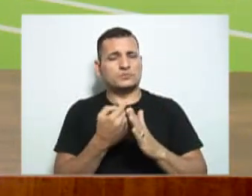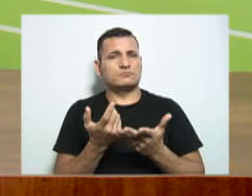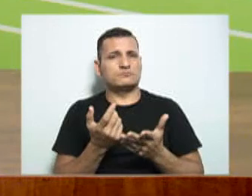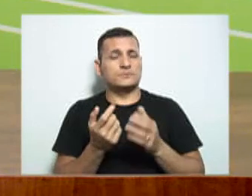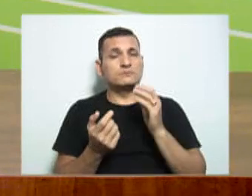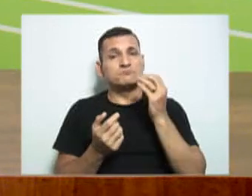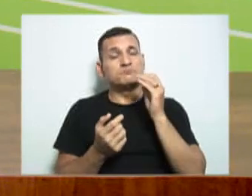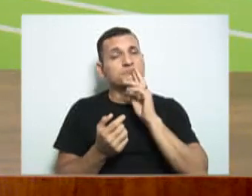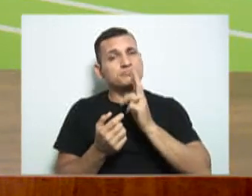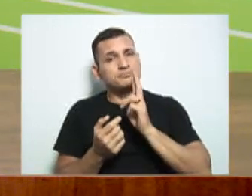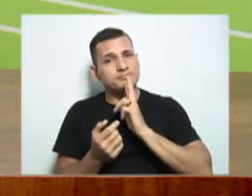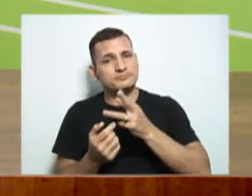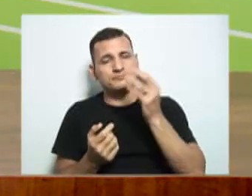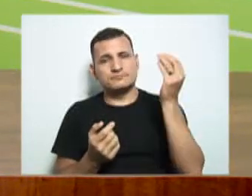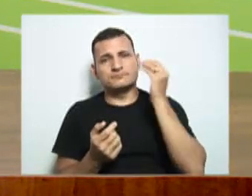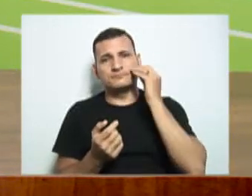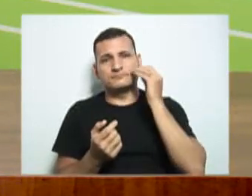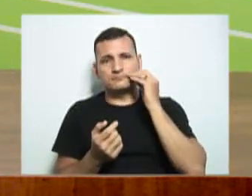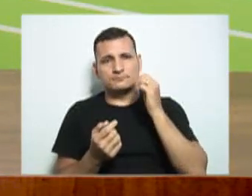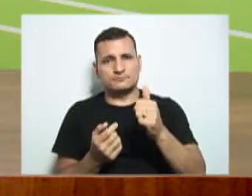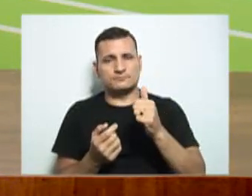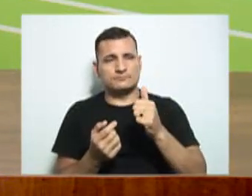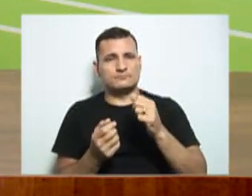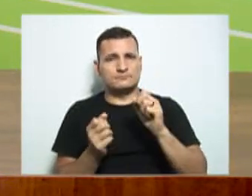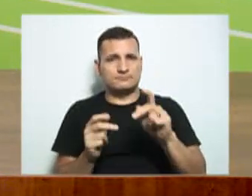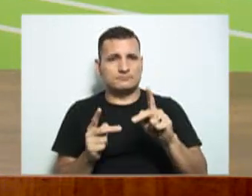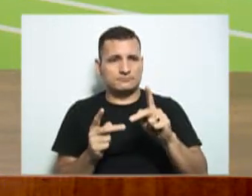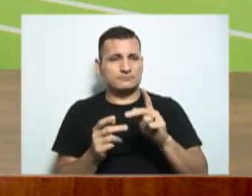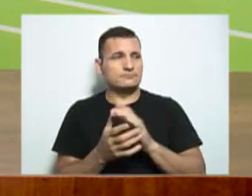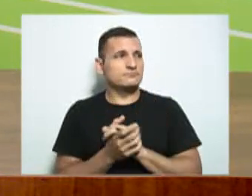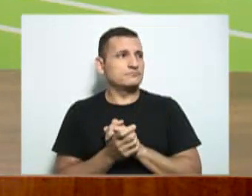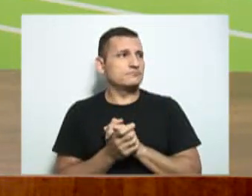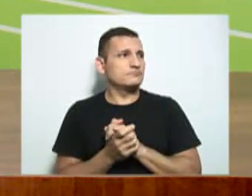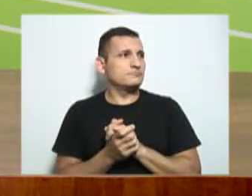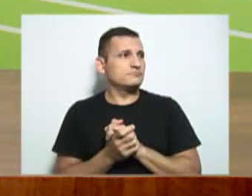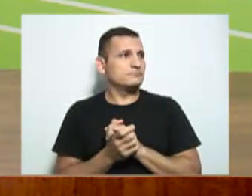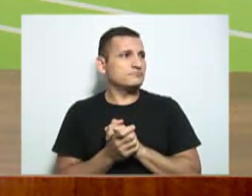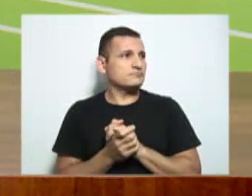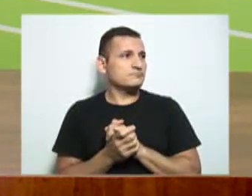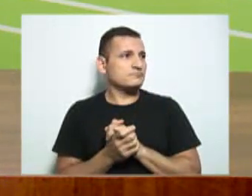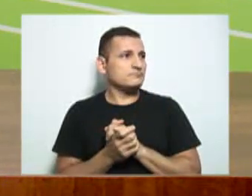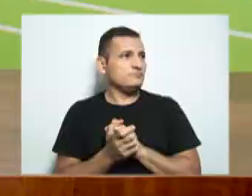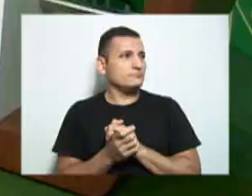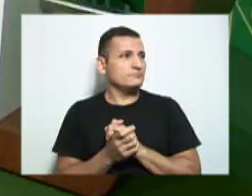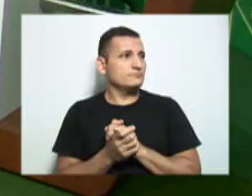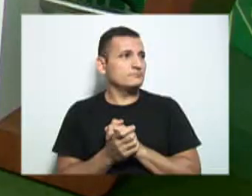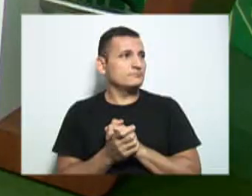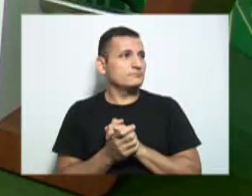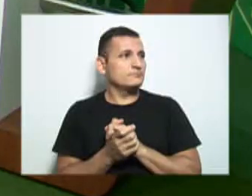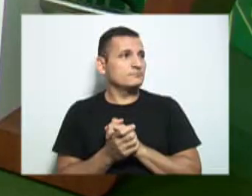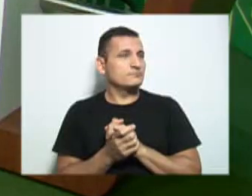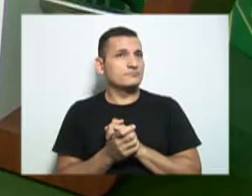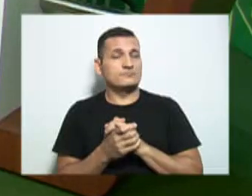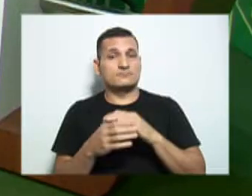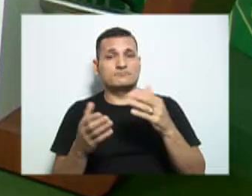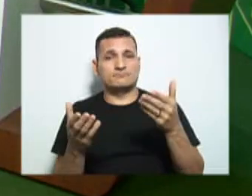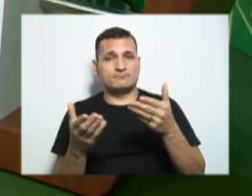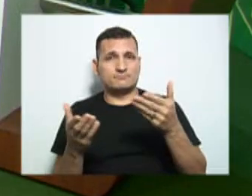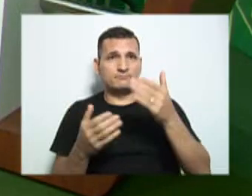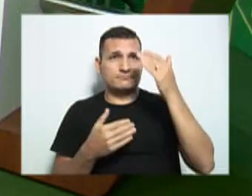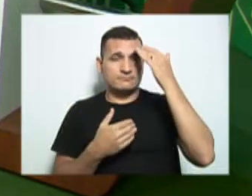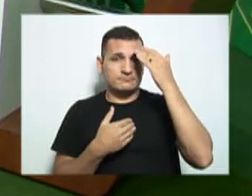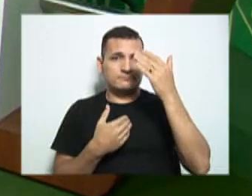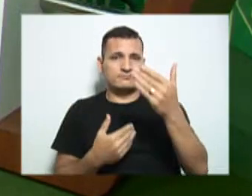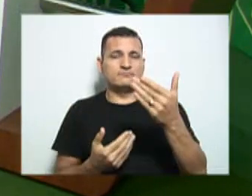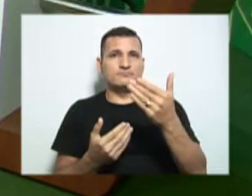estar respondendo na medida do possível, ok? Bom, neste momento, né, nós agradecemos